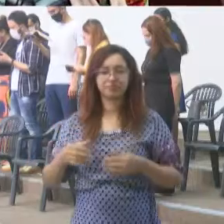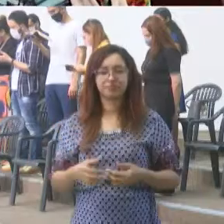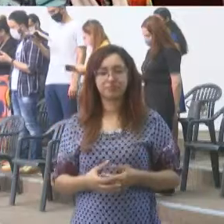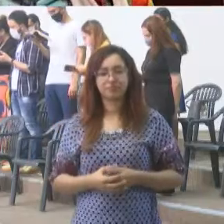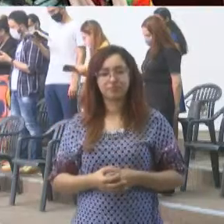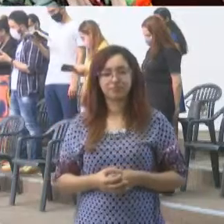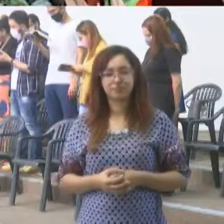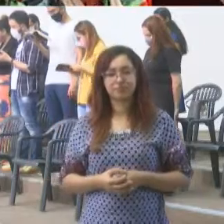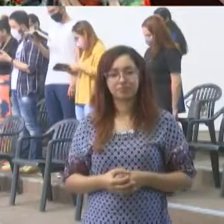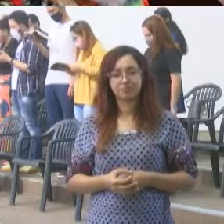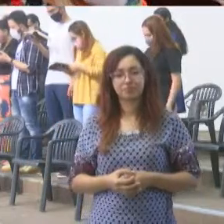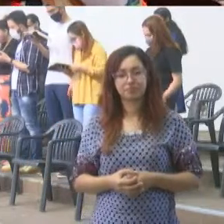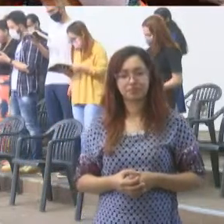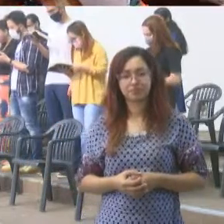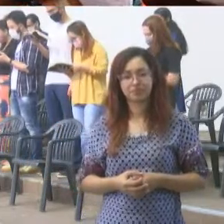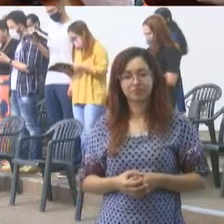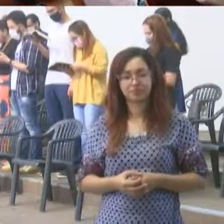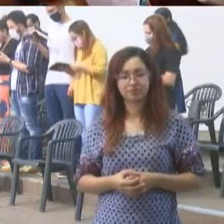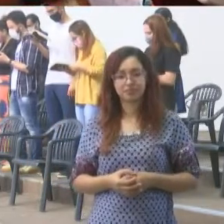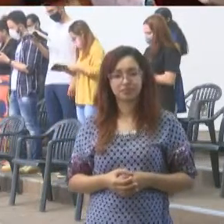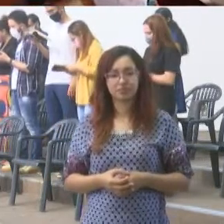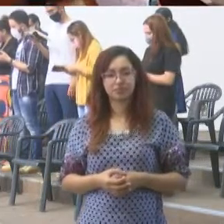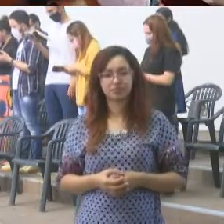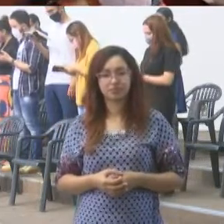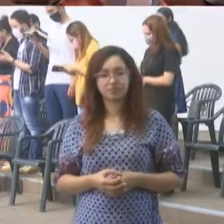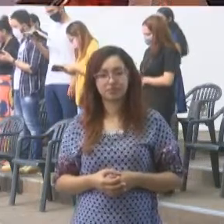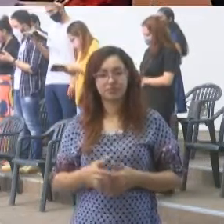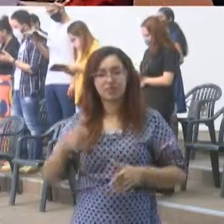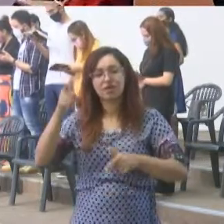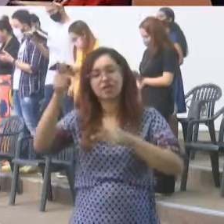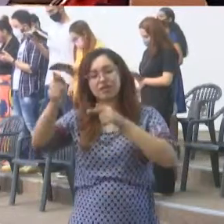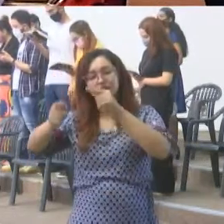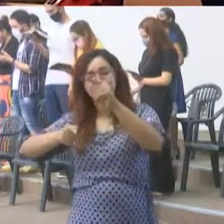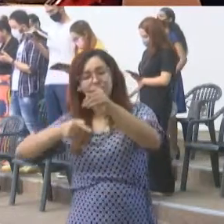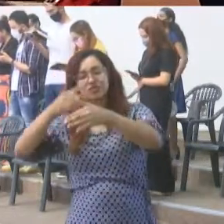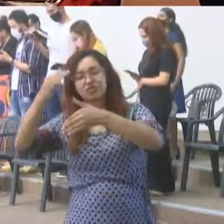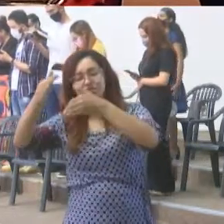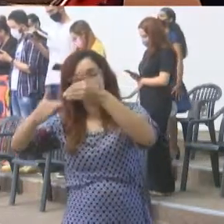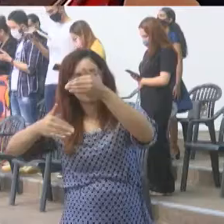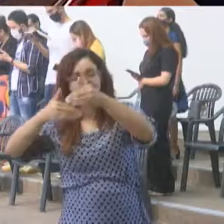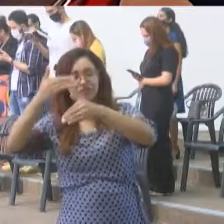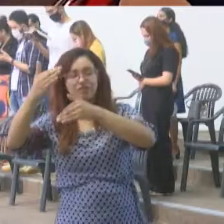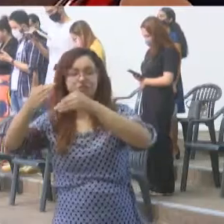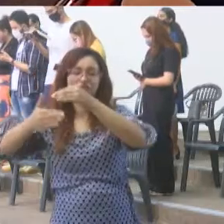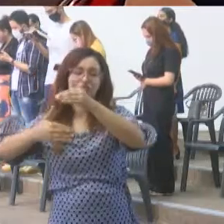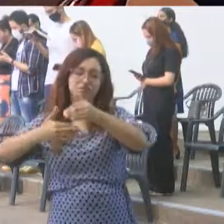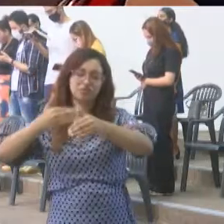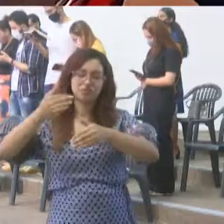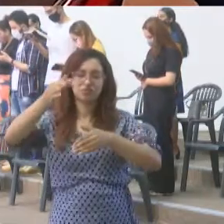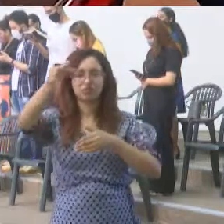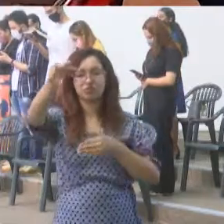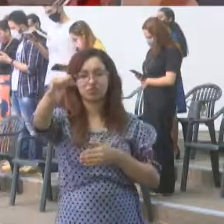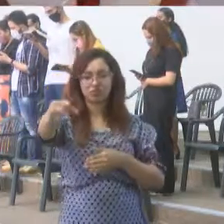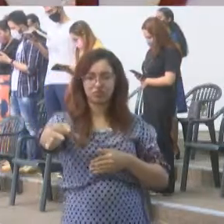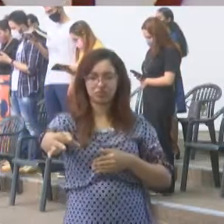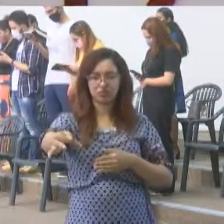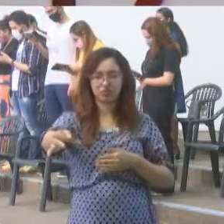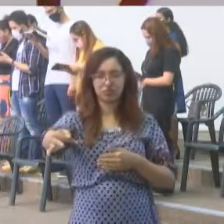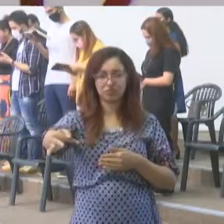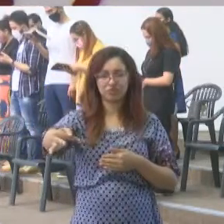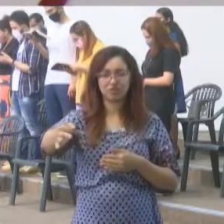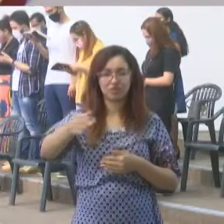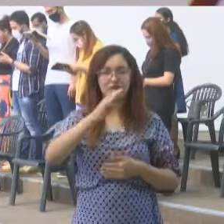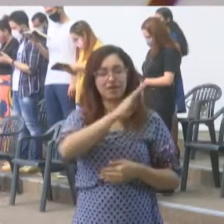Aminadab. Aminadab gerou a Naasson. Naasson gerou a Salmão. Salmão gerou a Boaz.